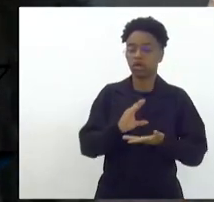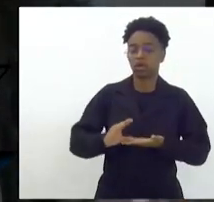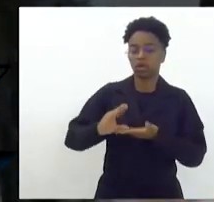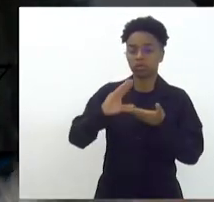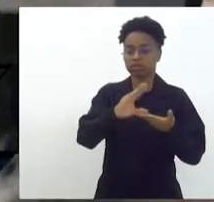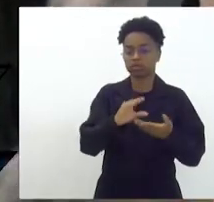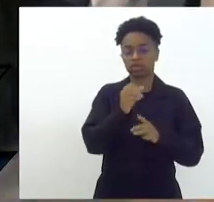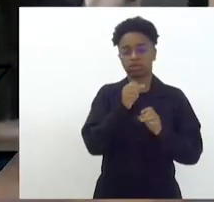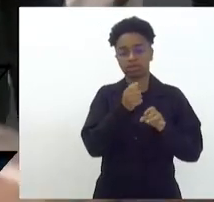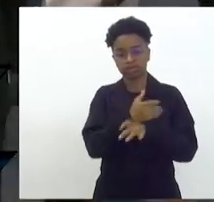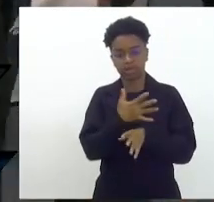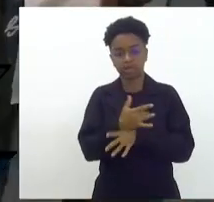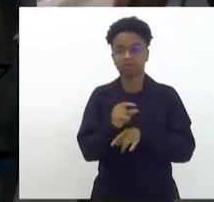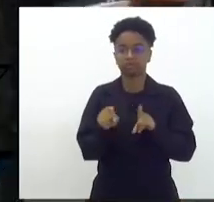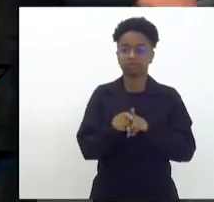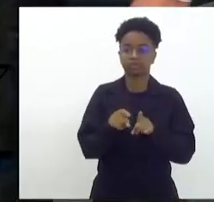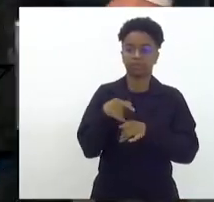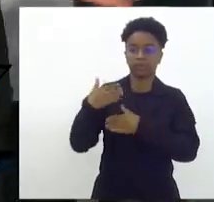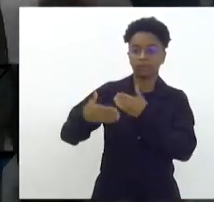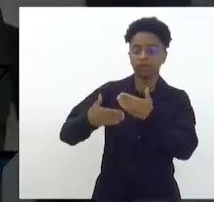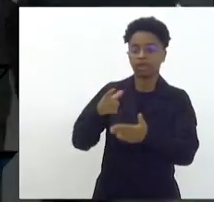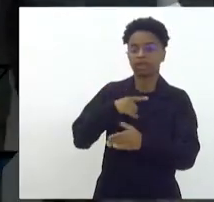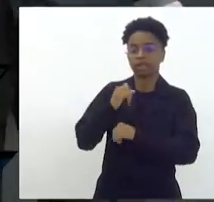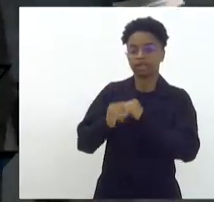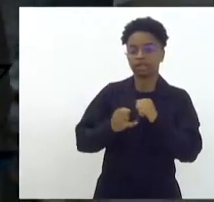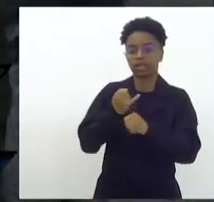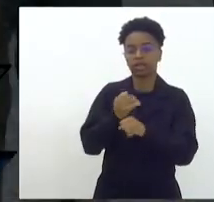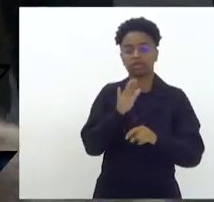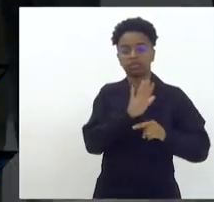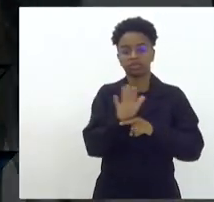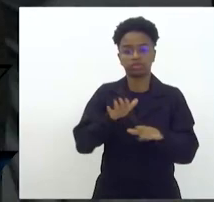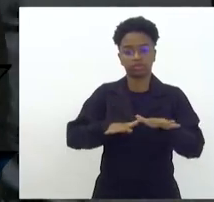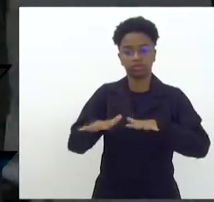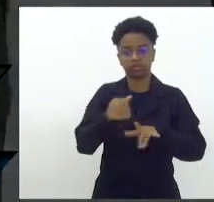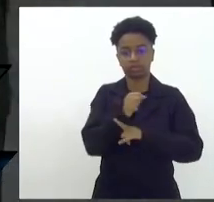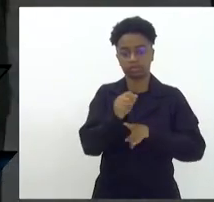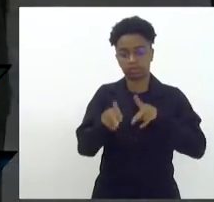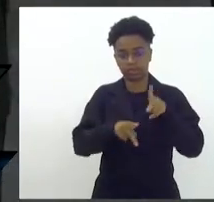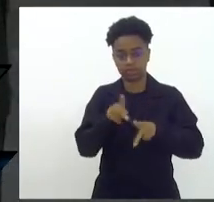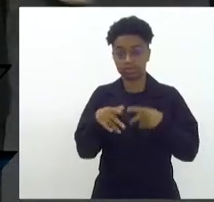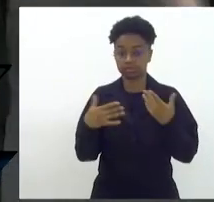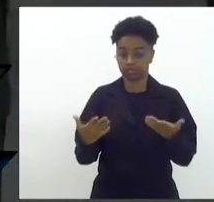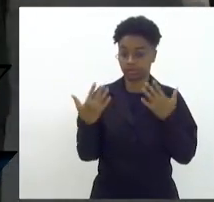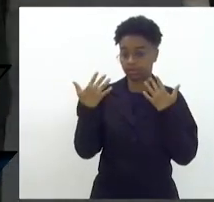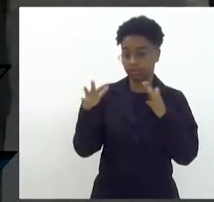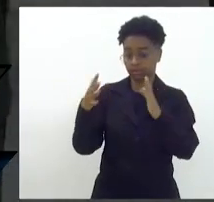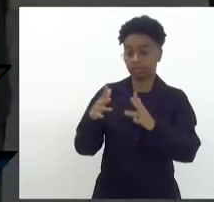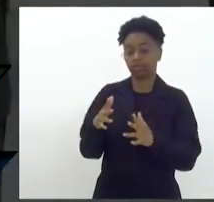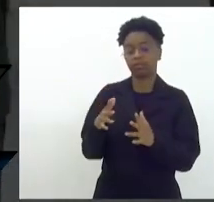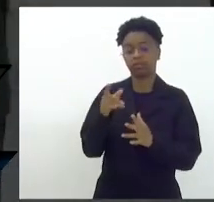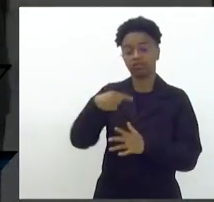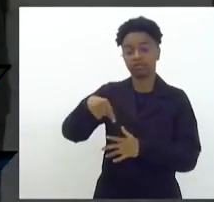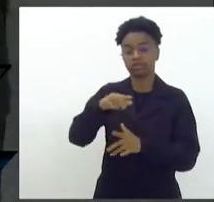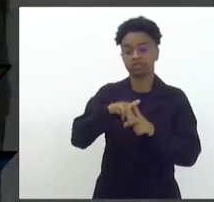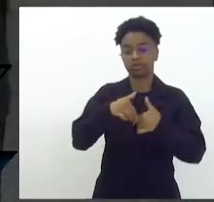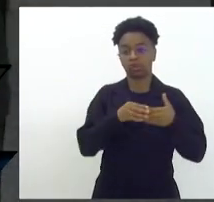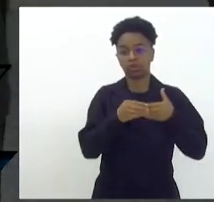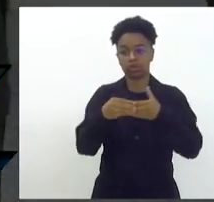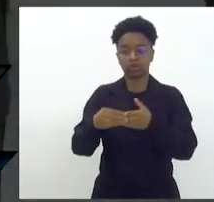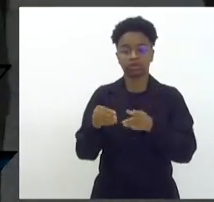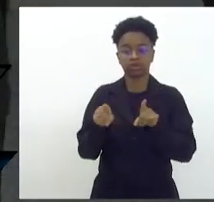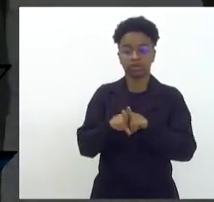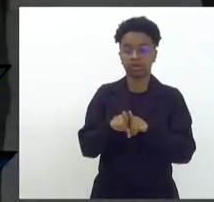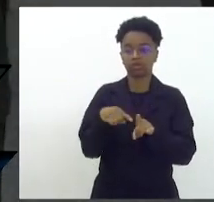cidades e todo um processo que usa Inclusive a internet para mobilizar a população Então parabéns ao Parlamento pela sua condição para a gente poder alcançar